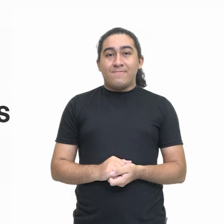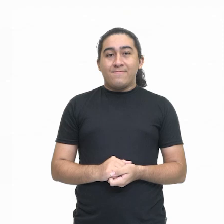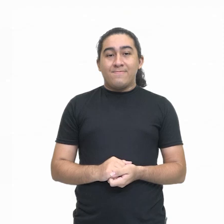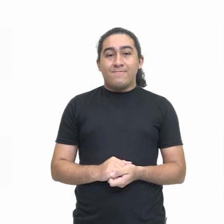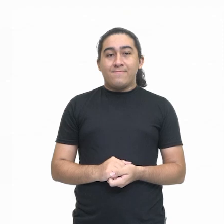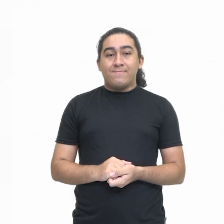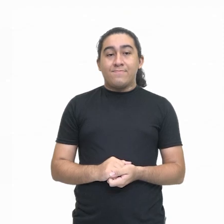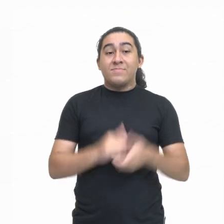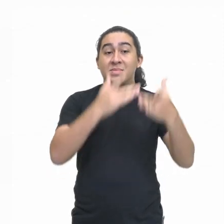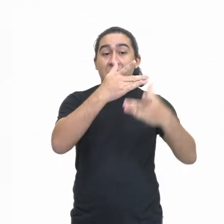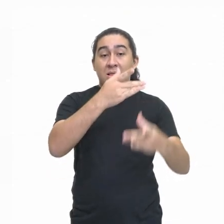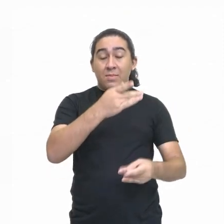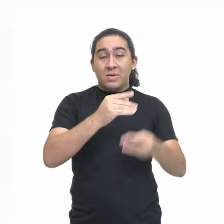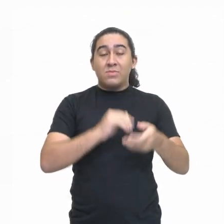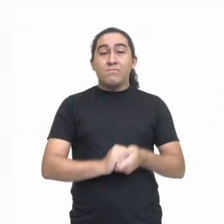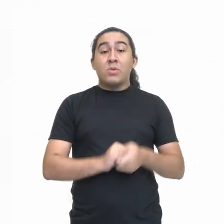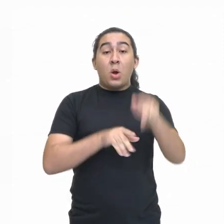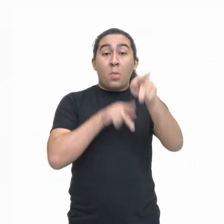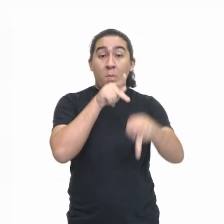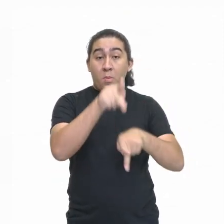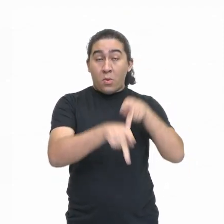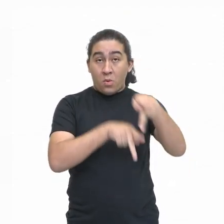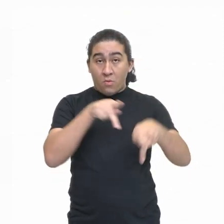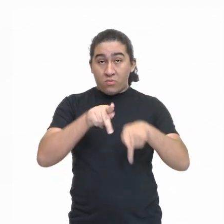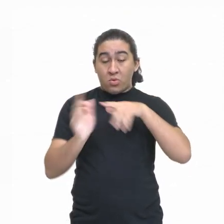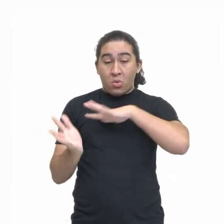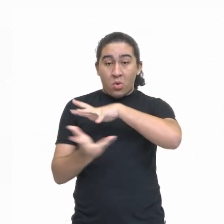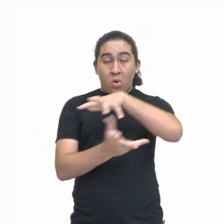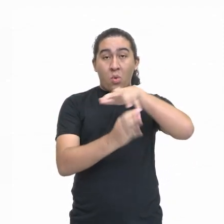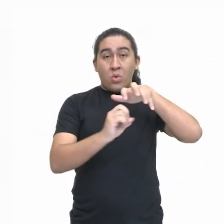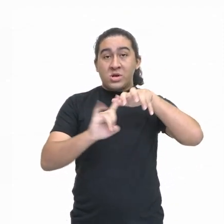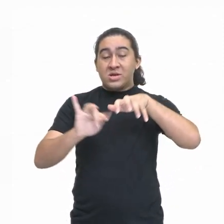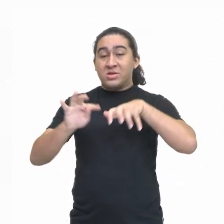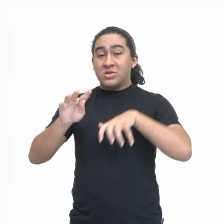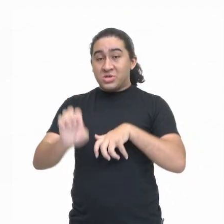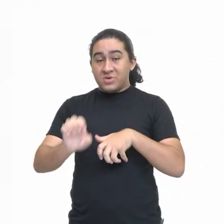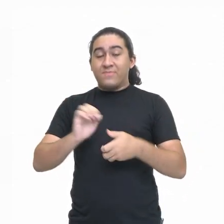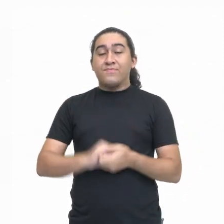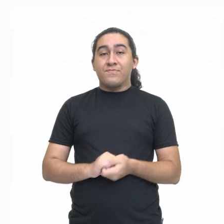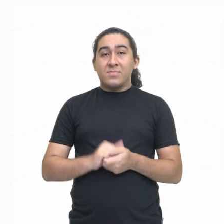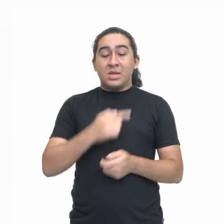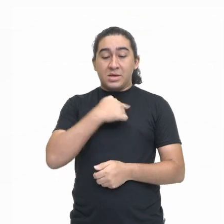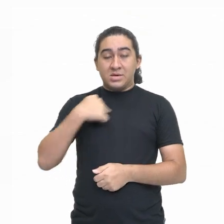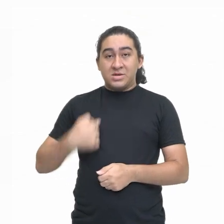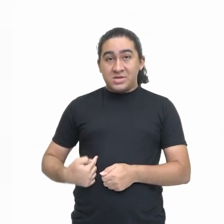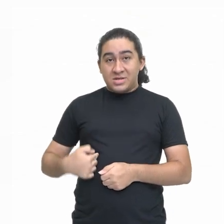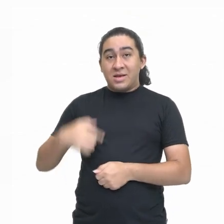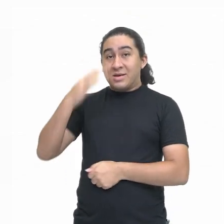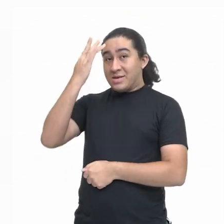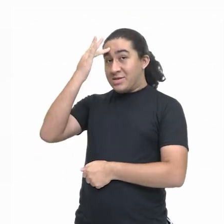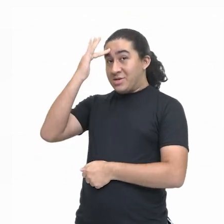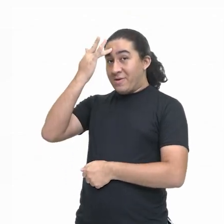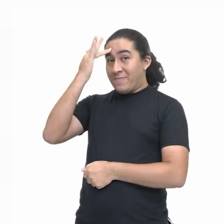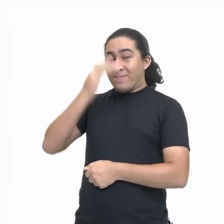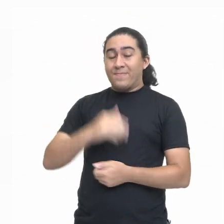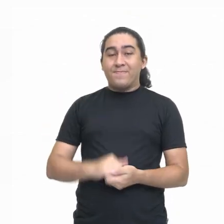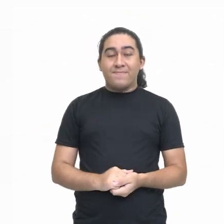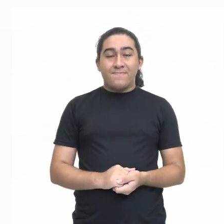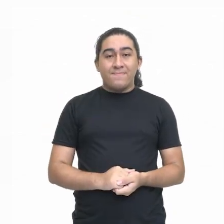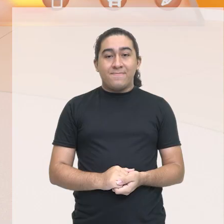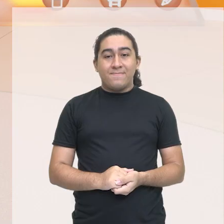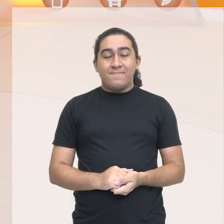mundial. Detalhamento: as civilizações do Oriente, China e